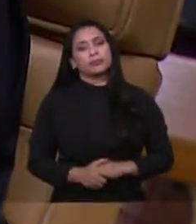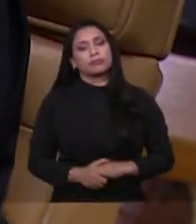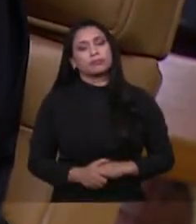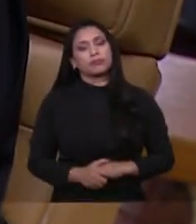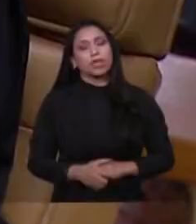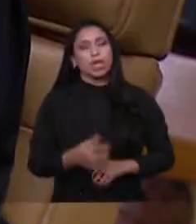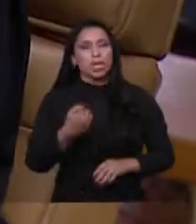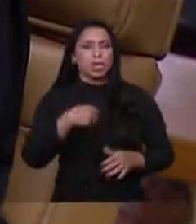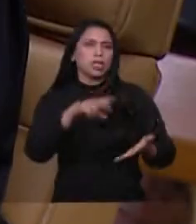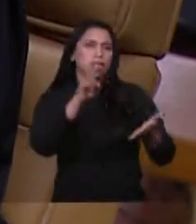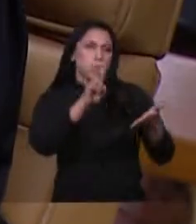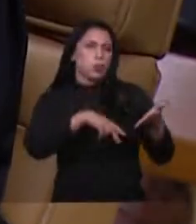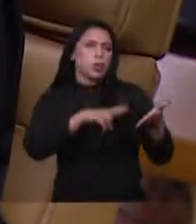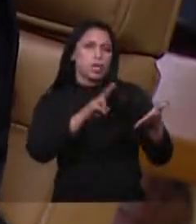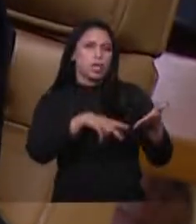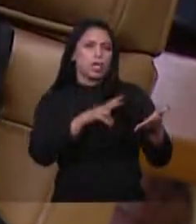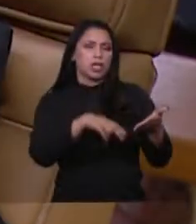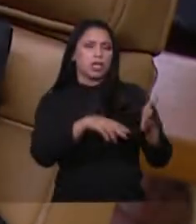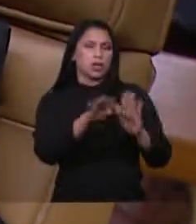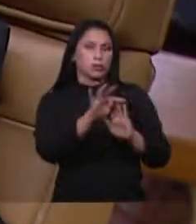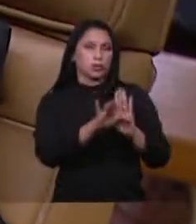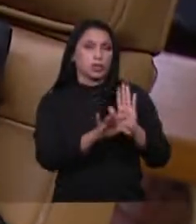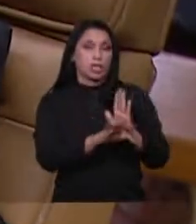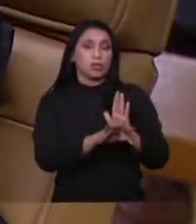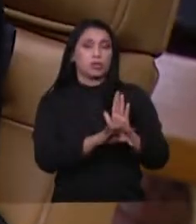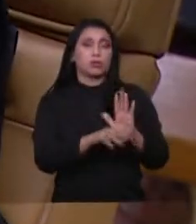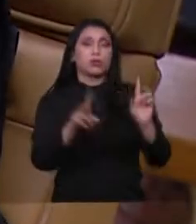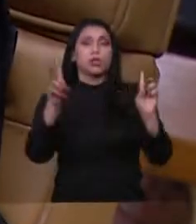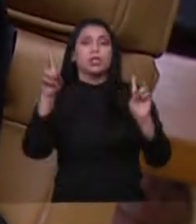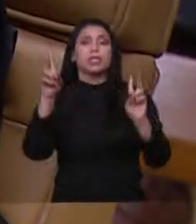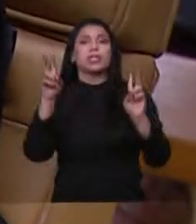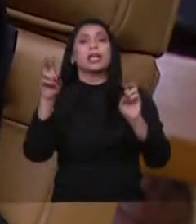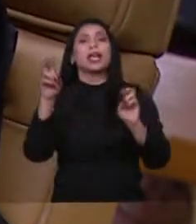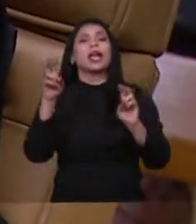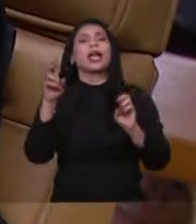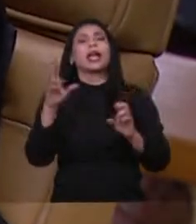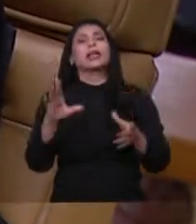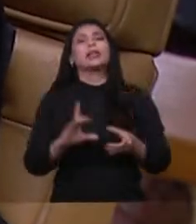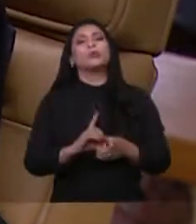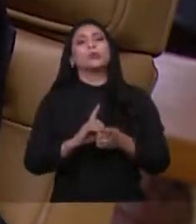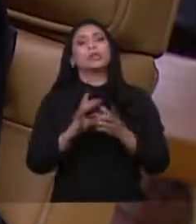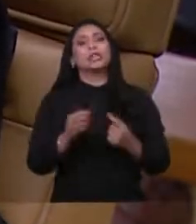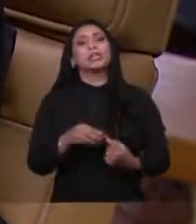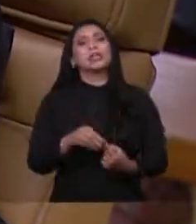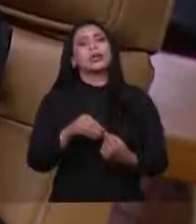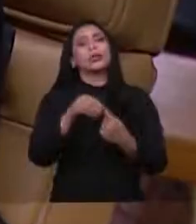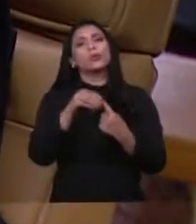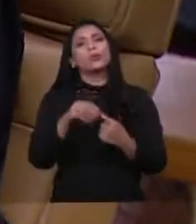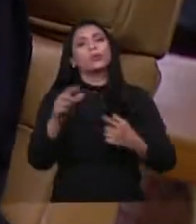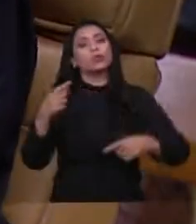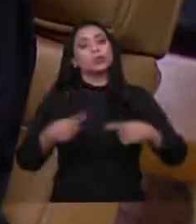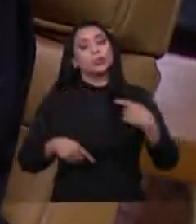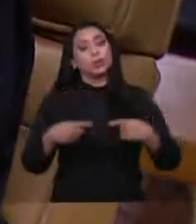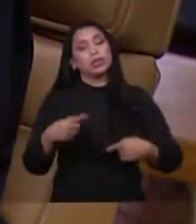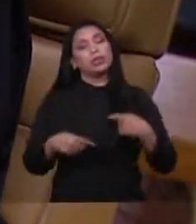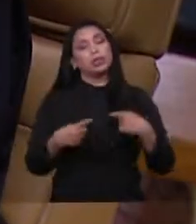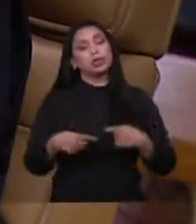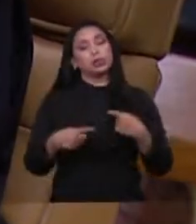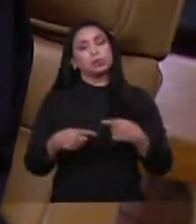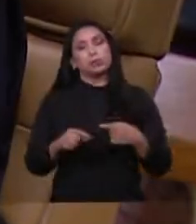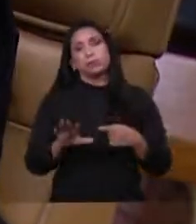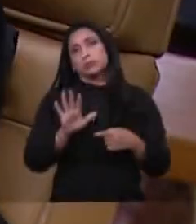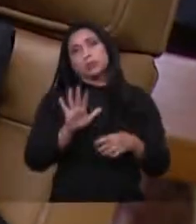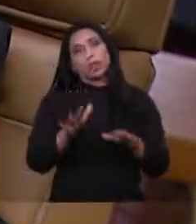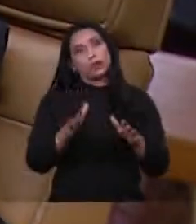na literatura de que a democracia é o único regime político, ainda que não seja o melhor